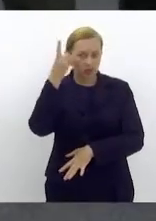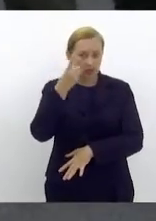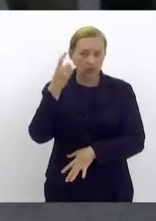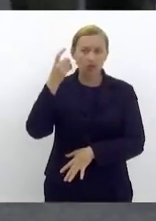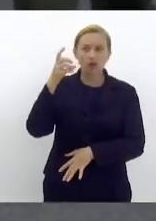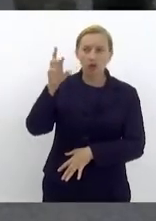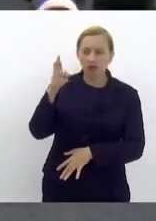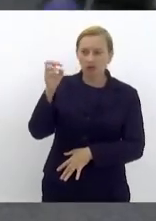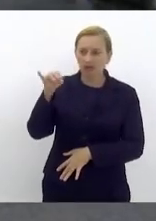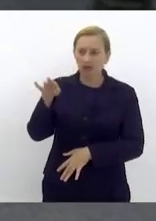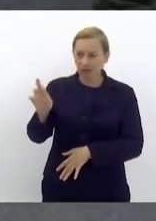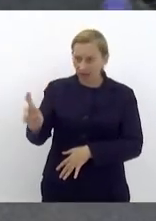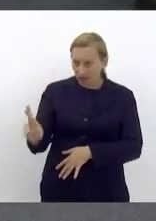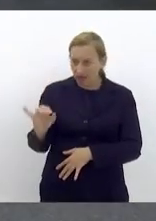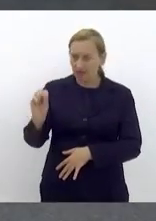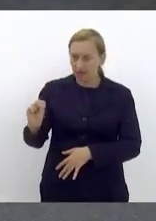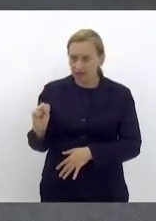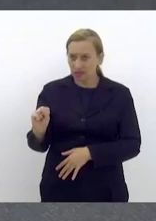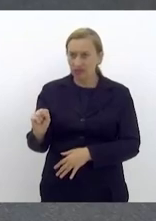Rosenberg Reis,